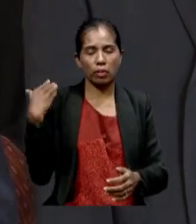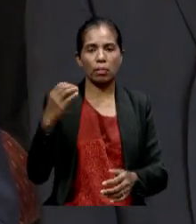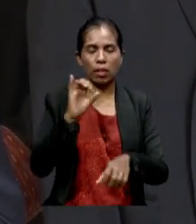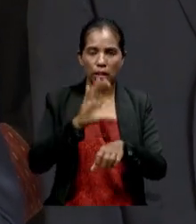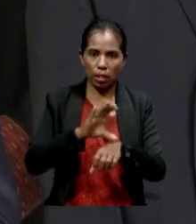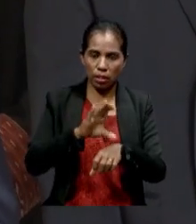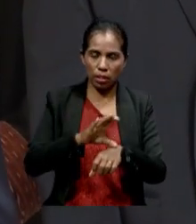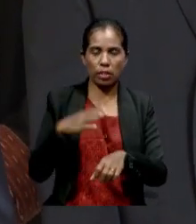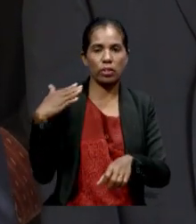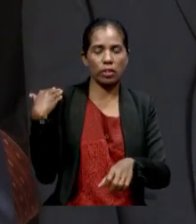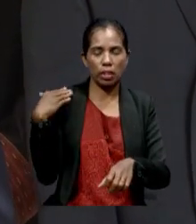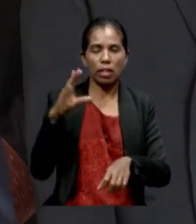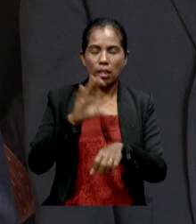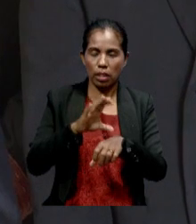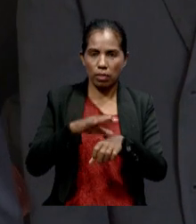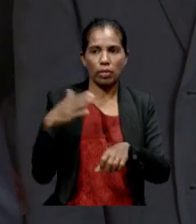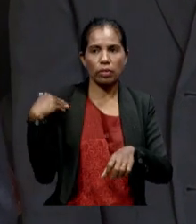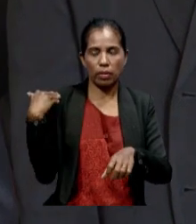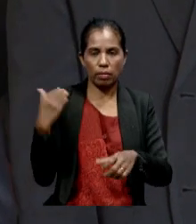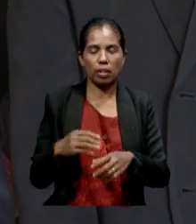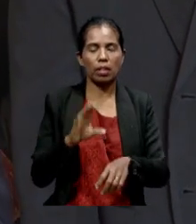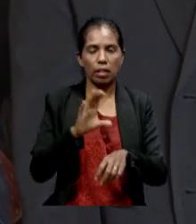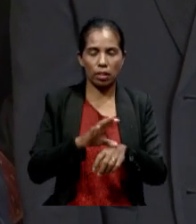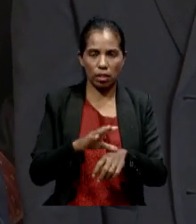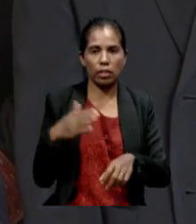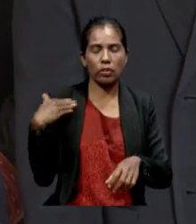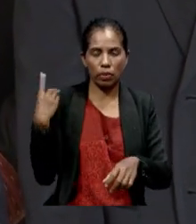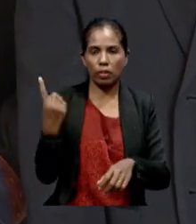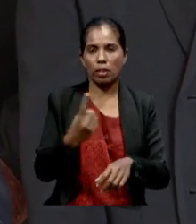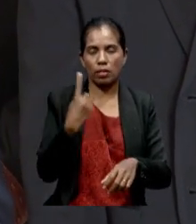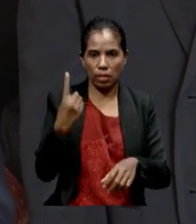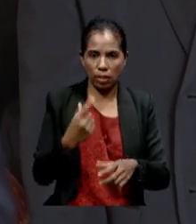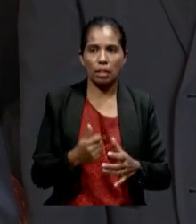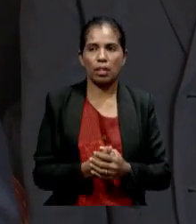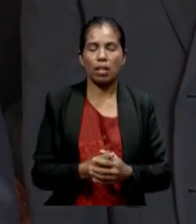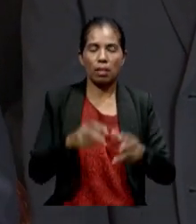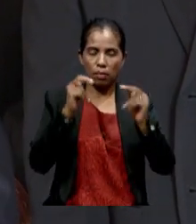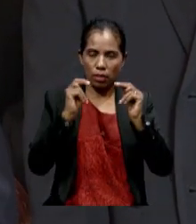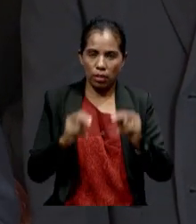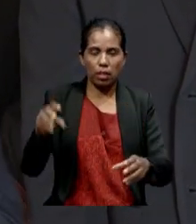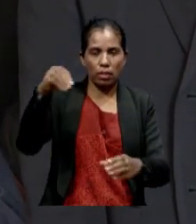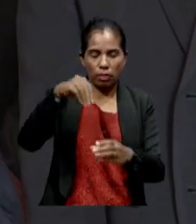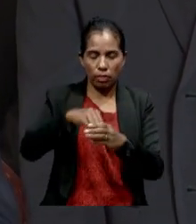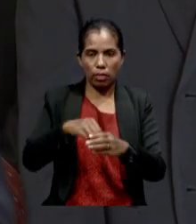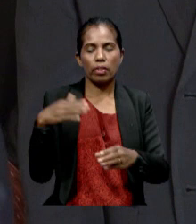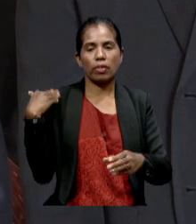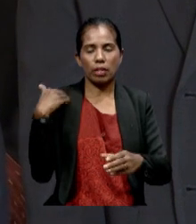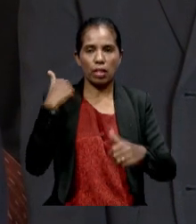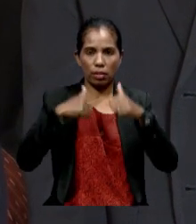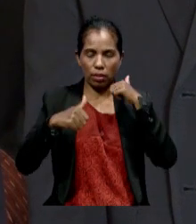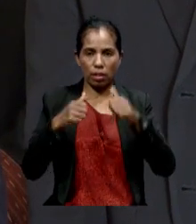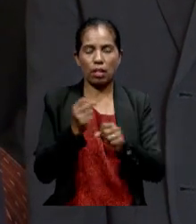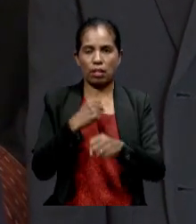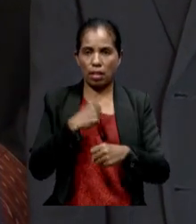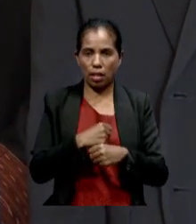né? A tua igreja não é bela jovem na fatin, não é rosto na jovem na fatin, precisa envolver jovens, né? A atividade aqui não é que se